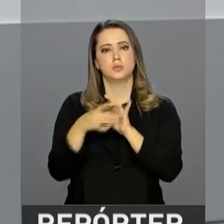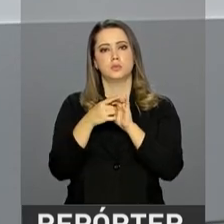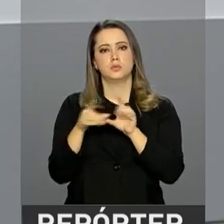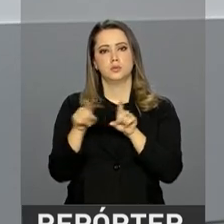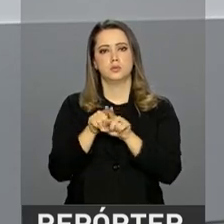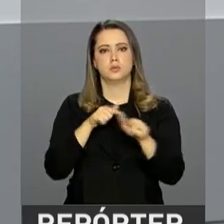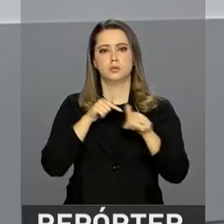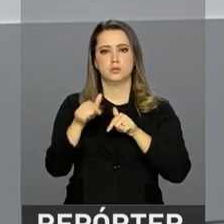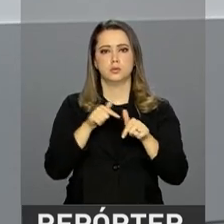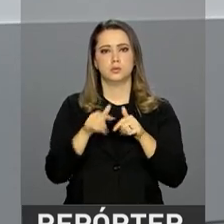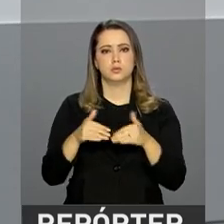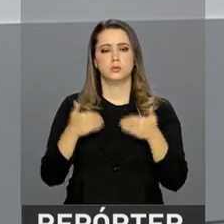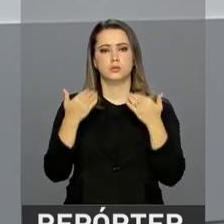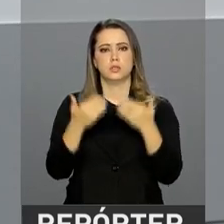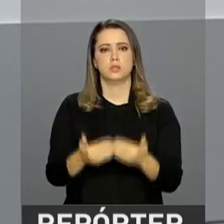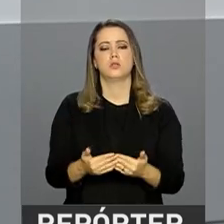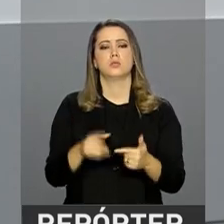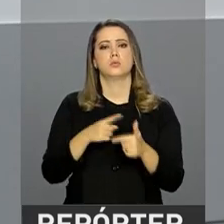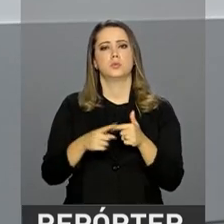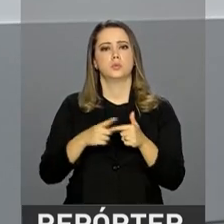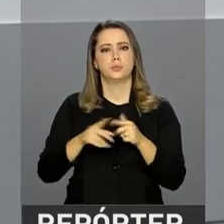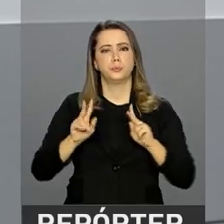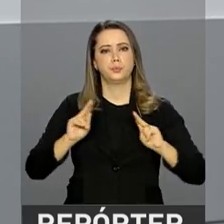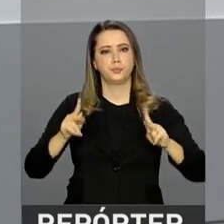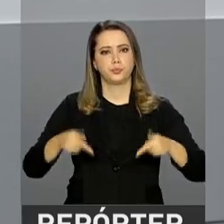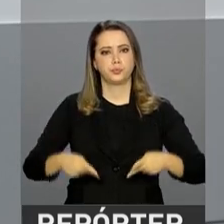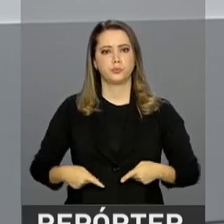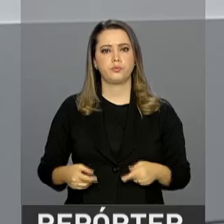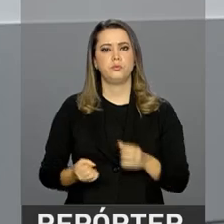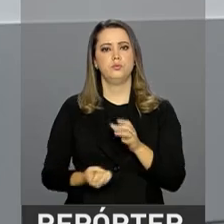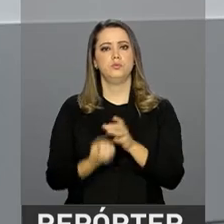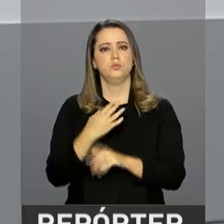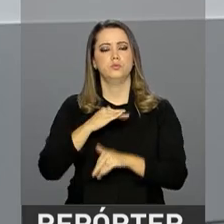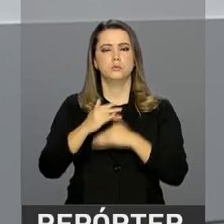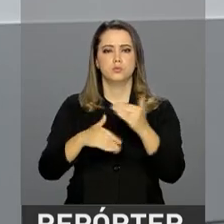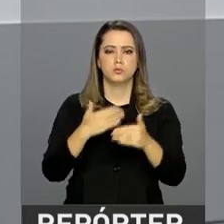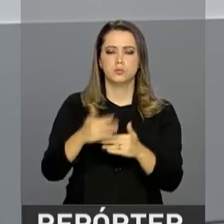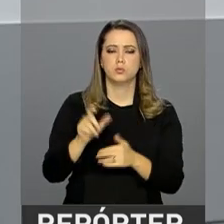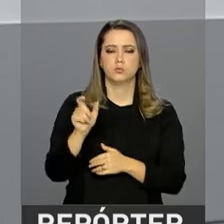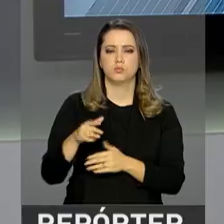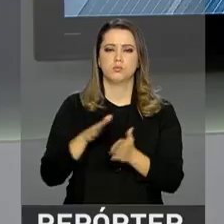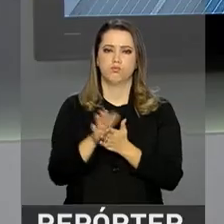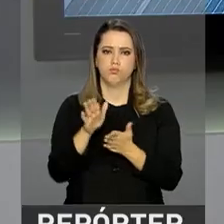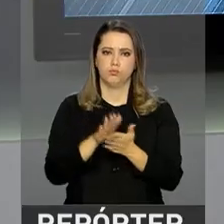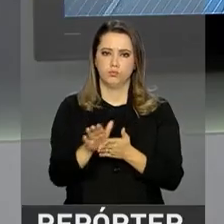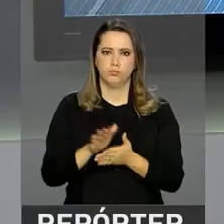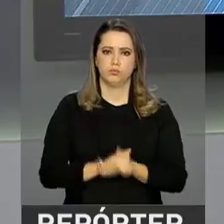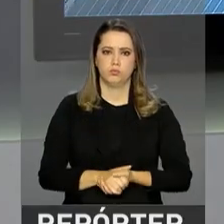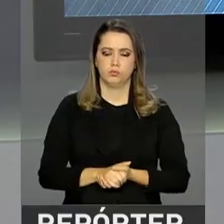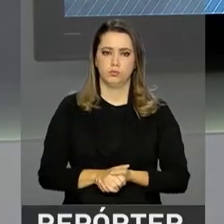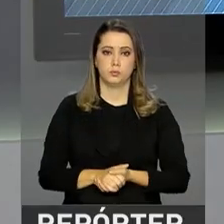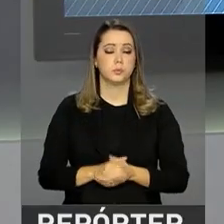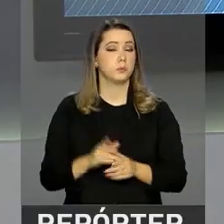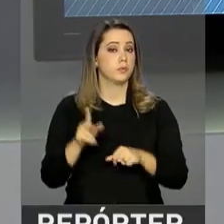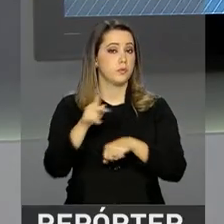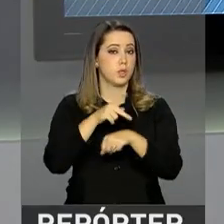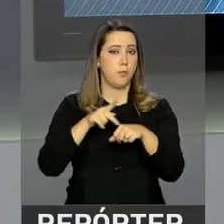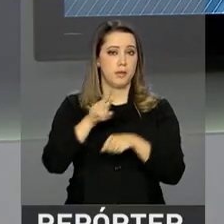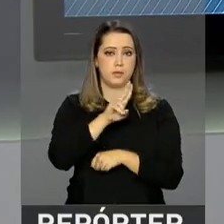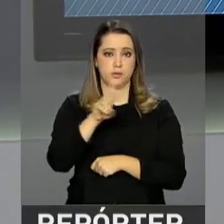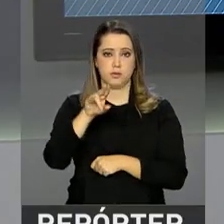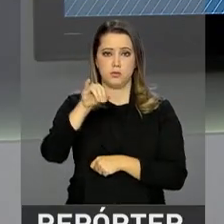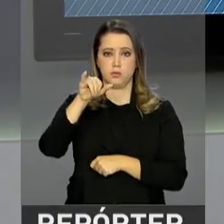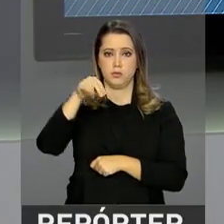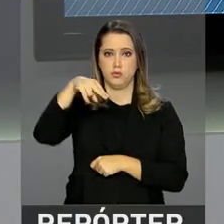ações conjuntas para enfrentar a crise humanitária que gera milhares de refugiados. A Indonésia vai comprar